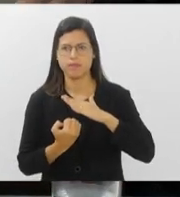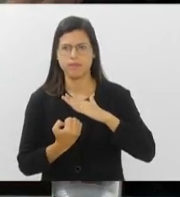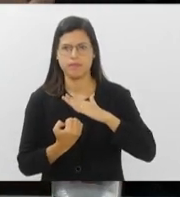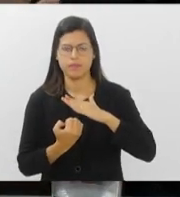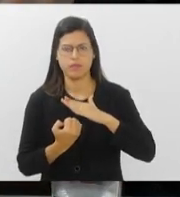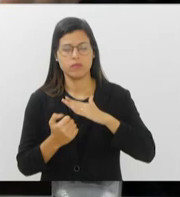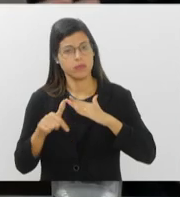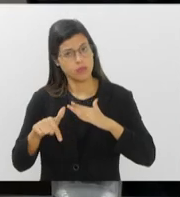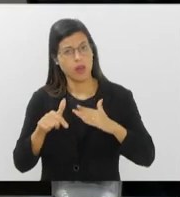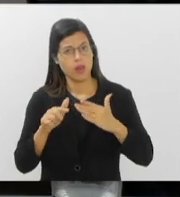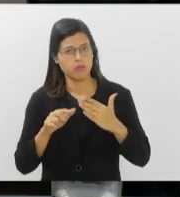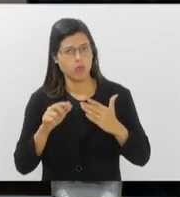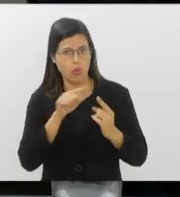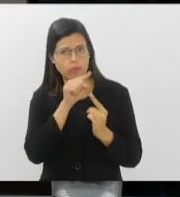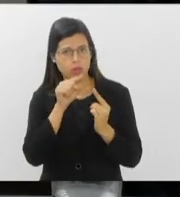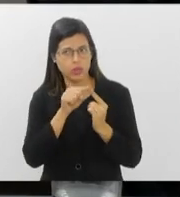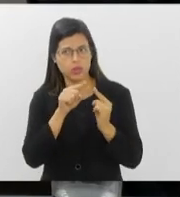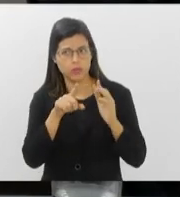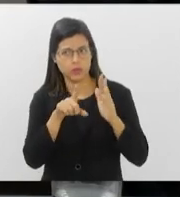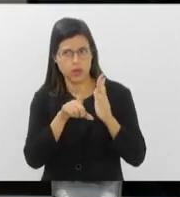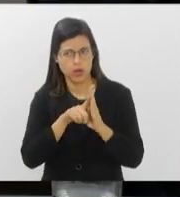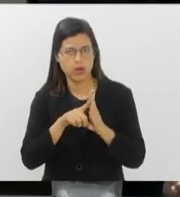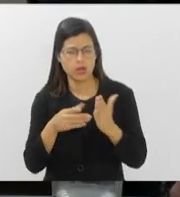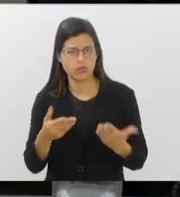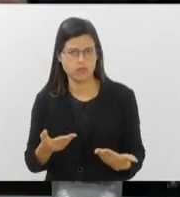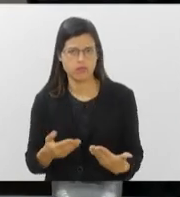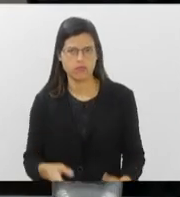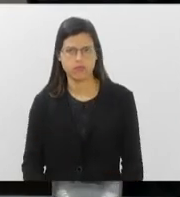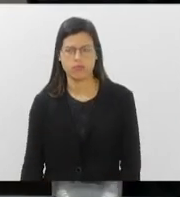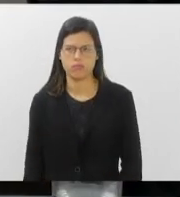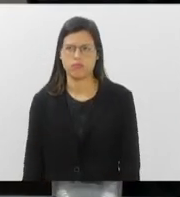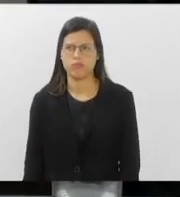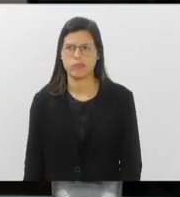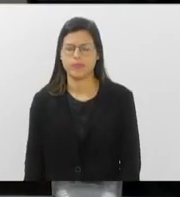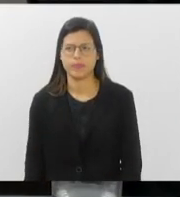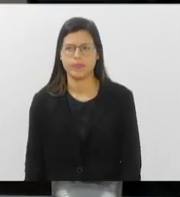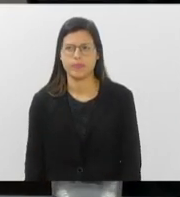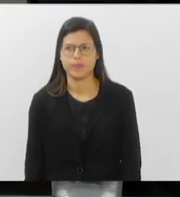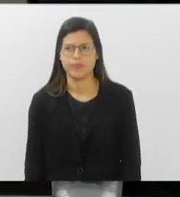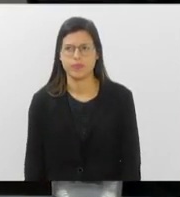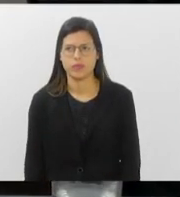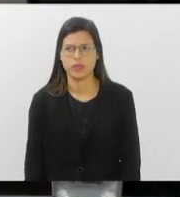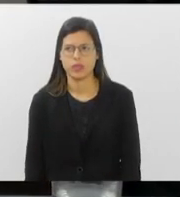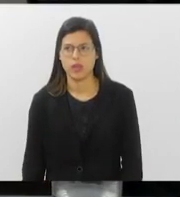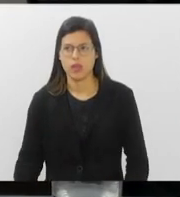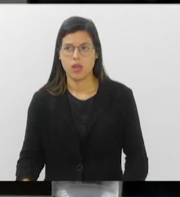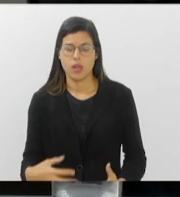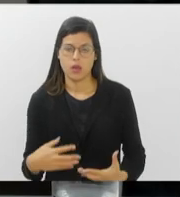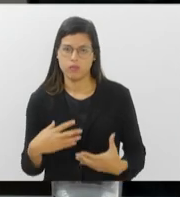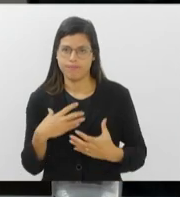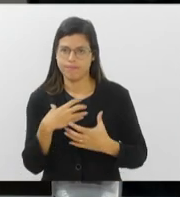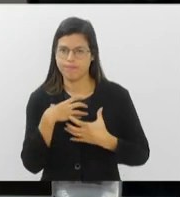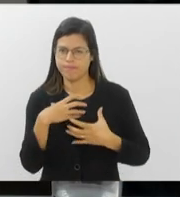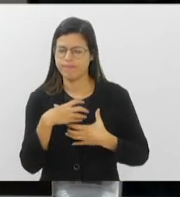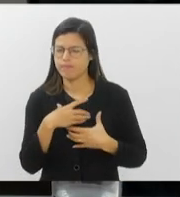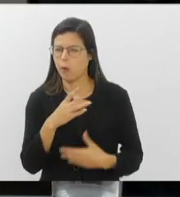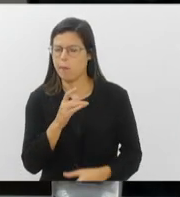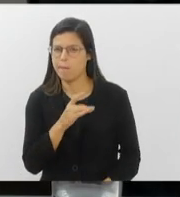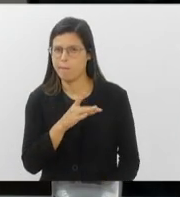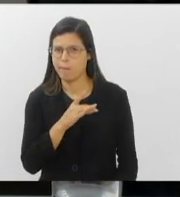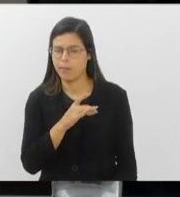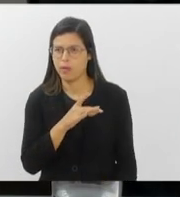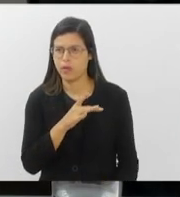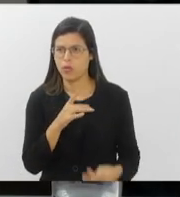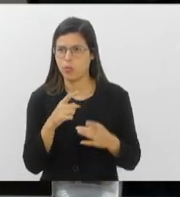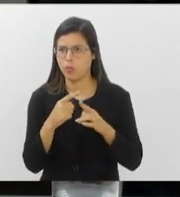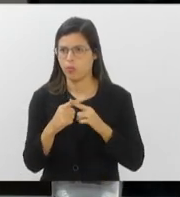discussões das comissões que participei. Eu fico assim, relativamente temeroso no que